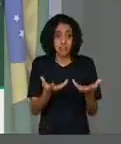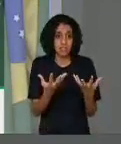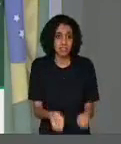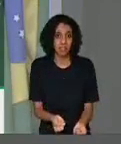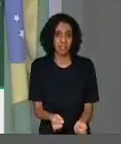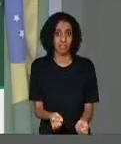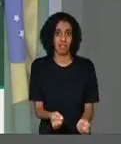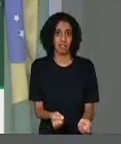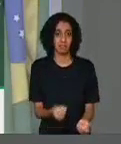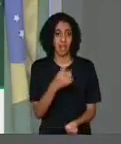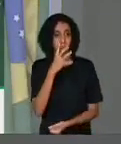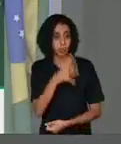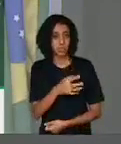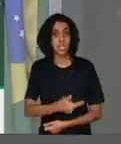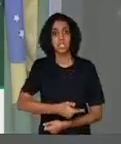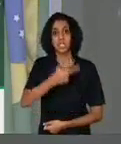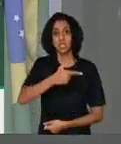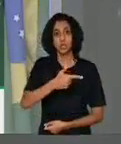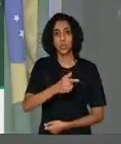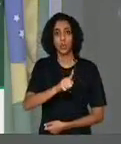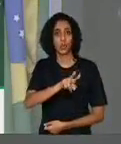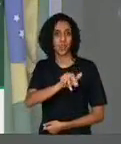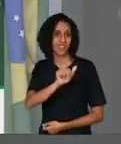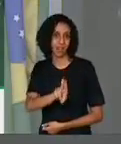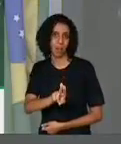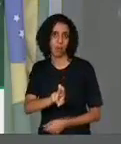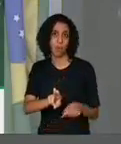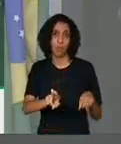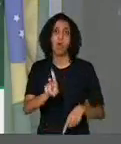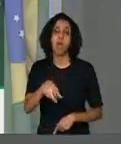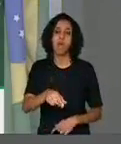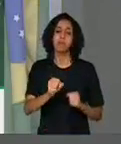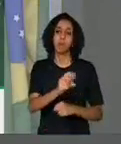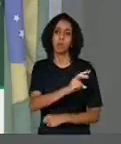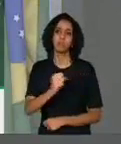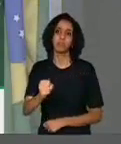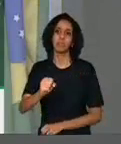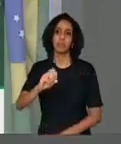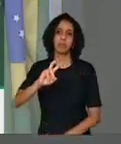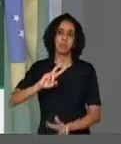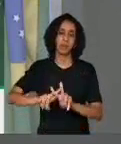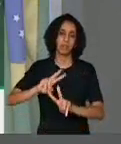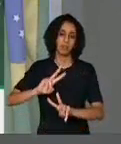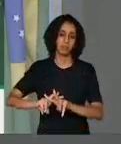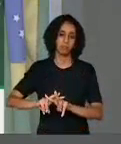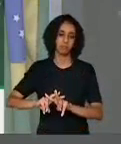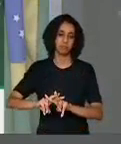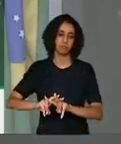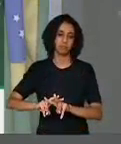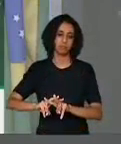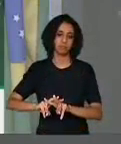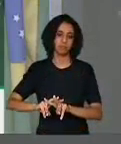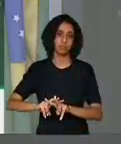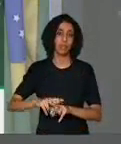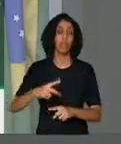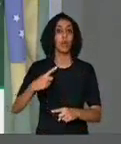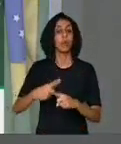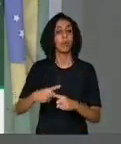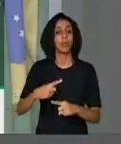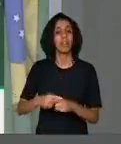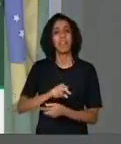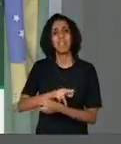julgamento em segunda instância como uma capacidade punitiva capaz de diminuir a avalanche